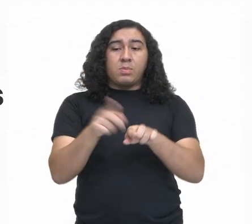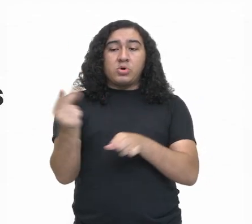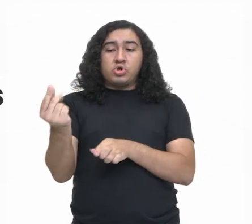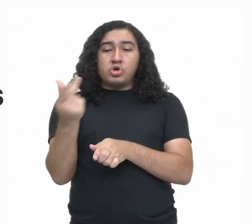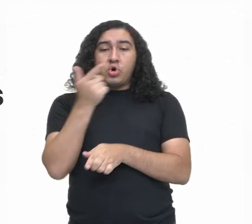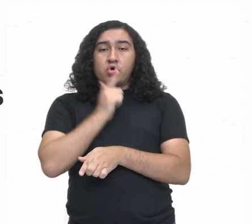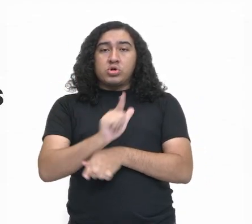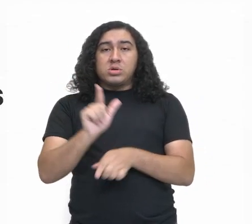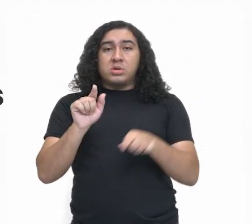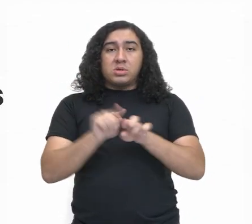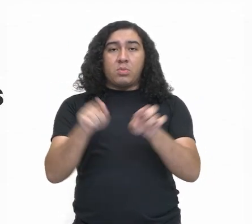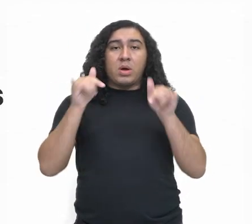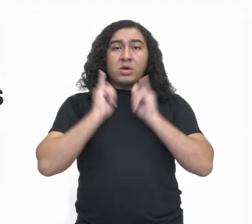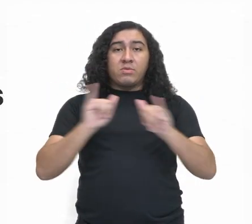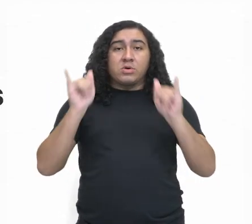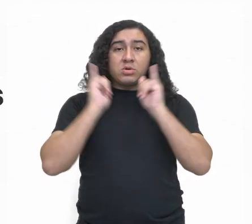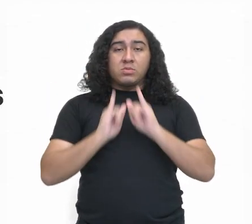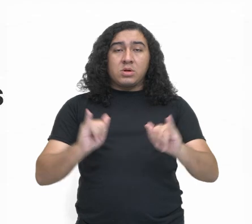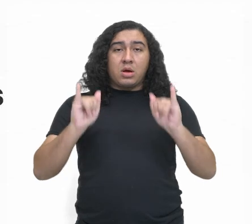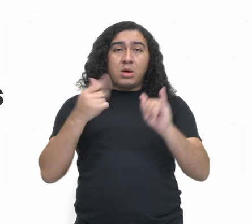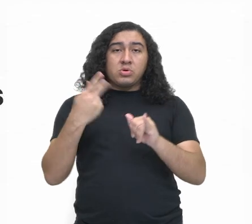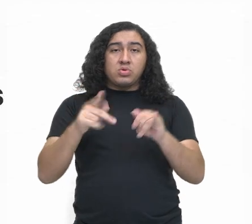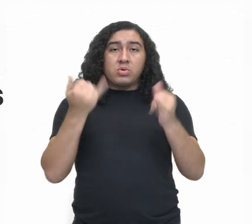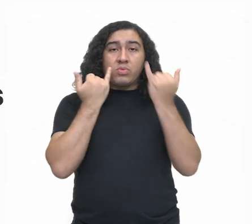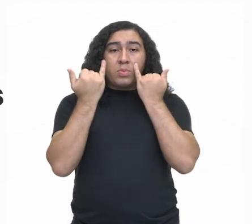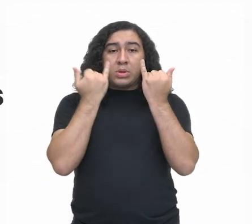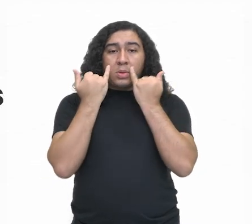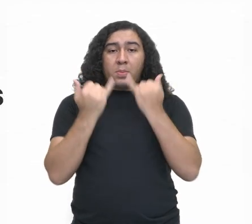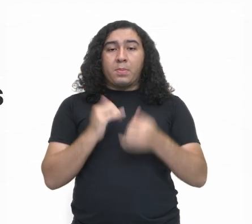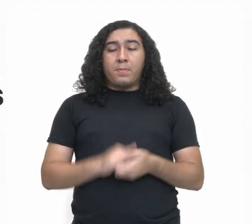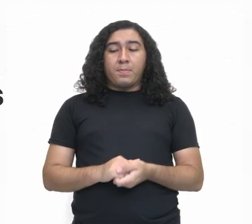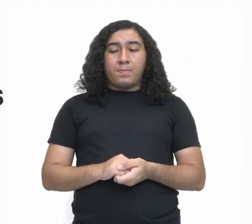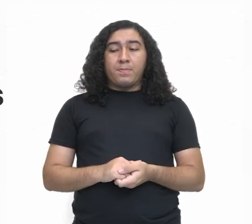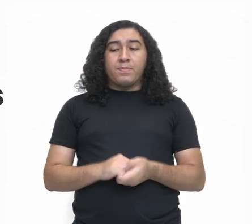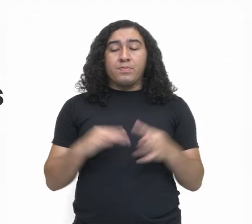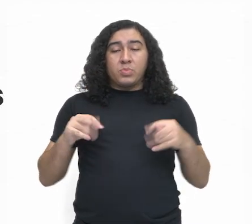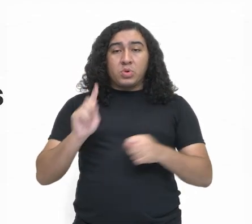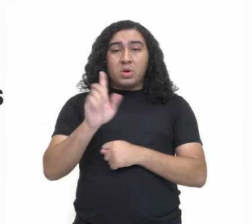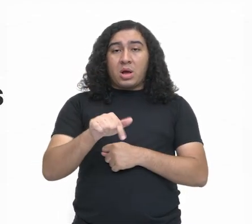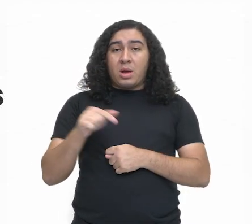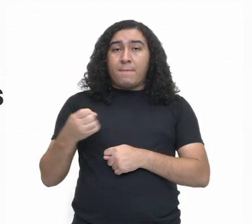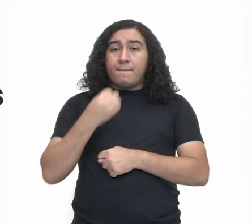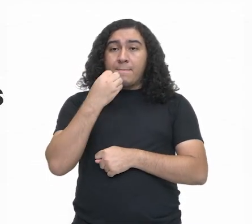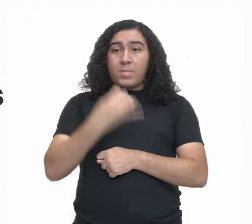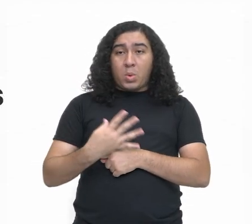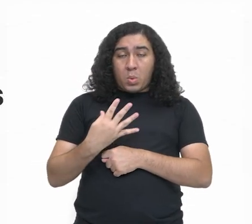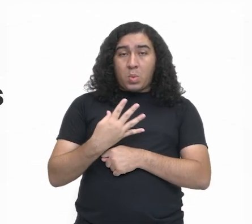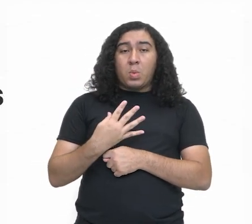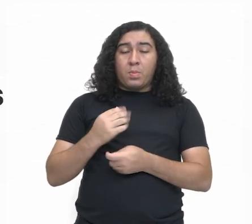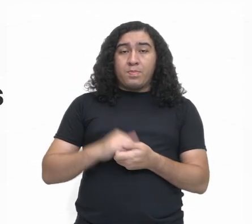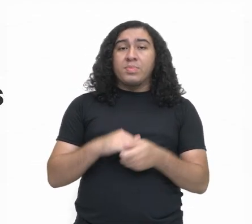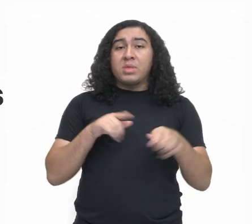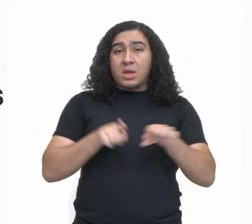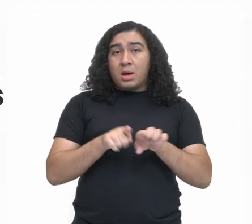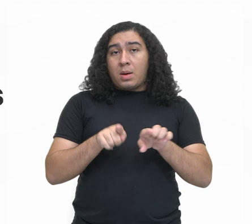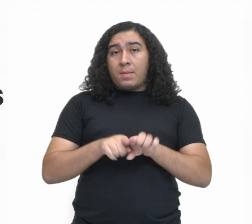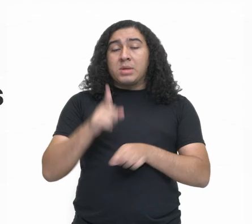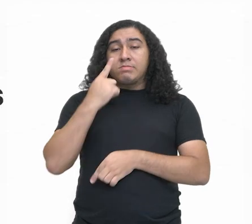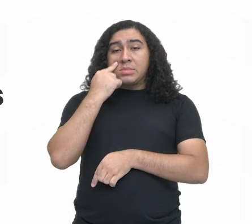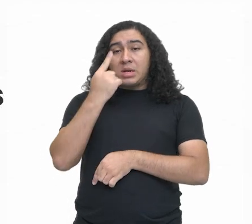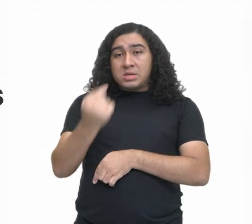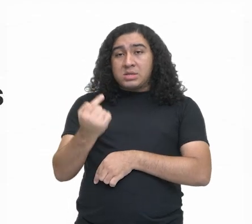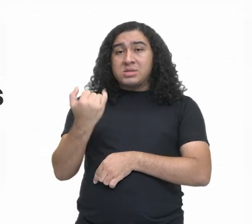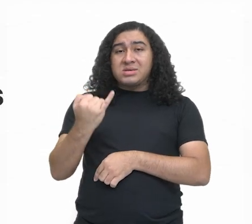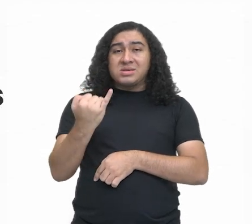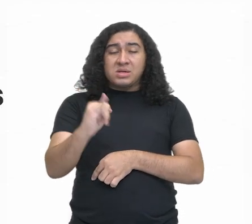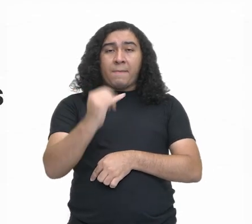fundos e disseminar suas mensagens. Tudo isso aqui seria muito bom e interessante se